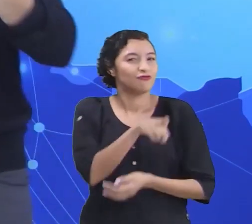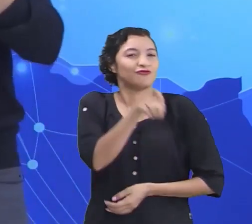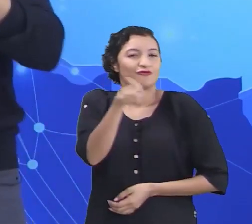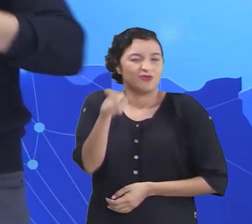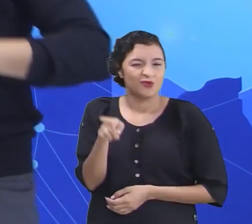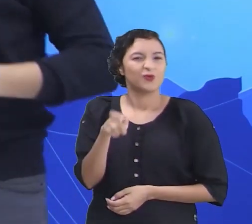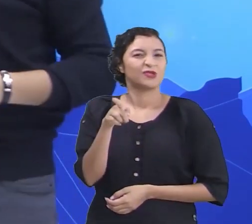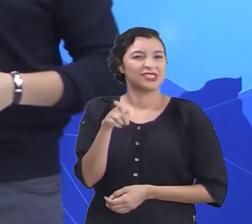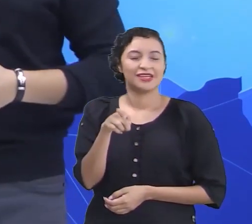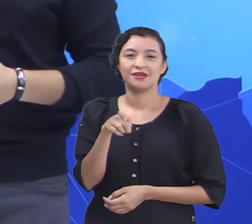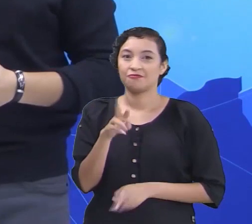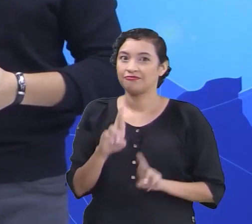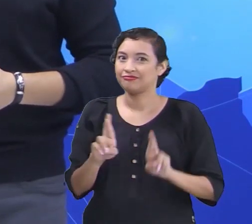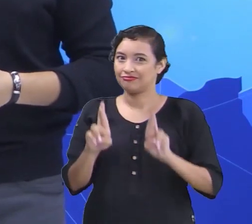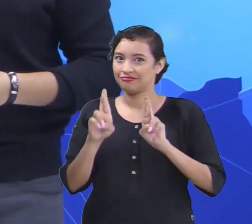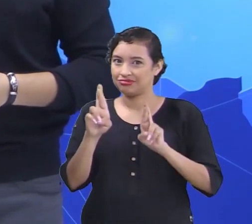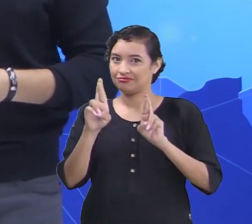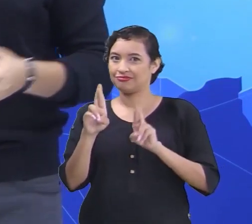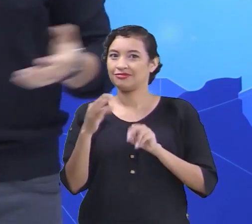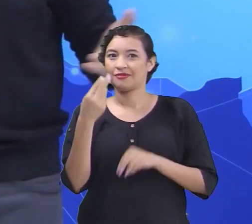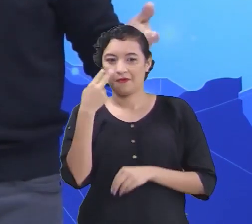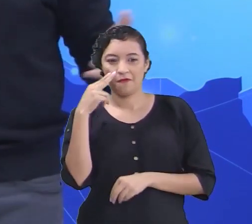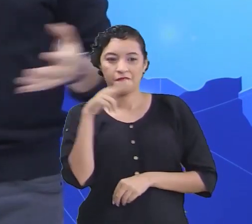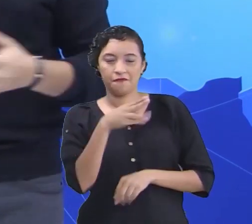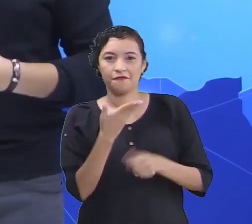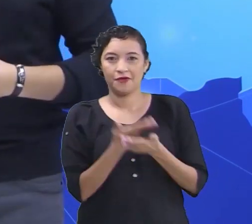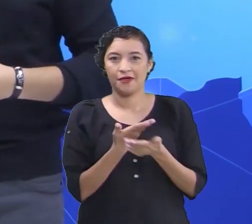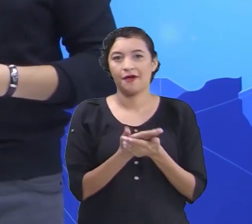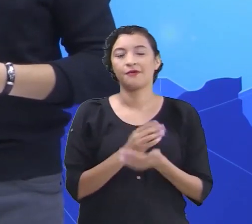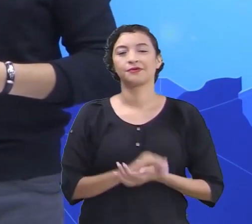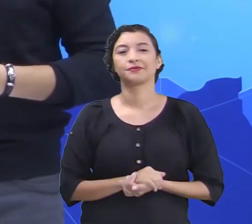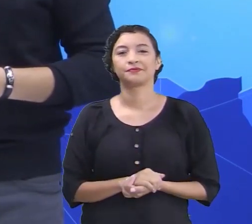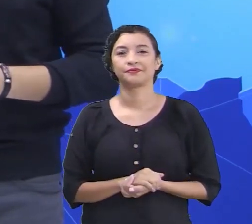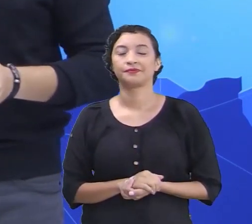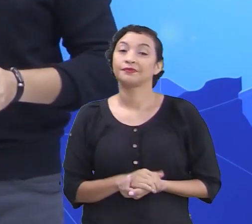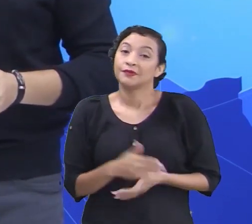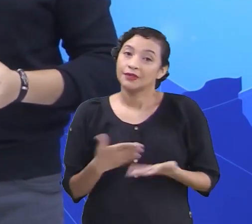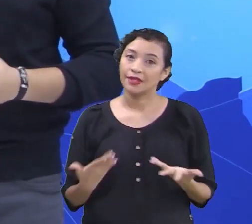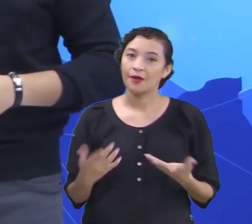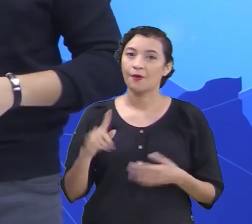se eu fosse você, eu não perderia, certo? Então, no mais é isso. E